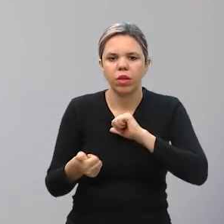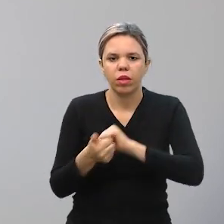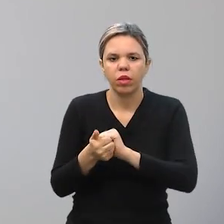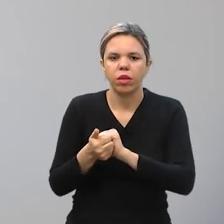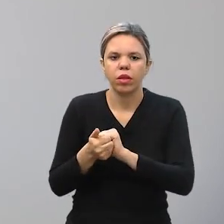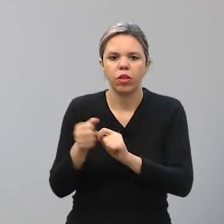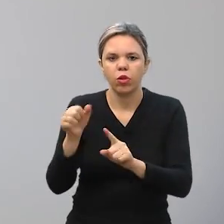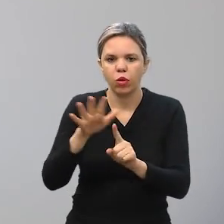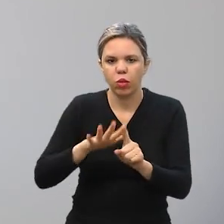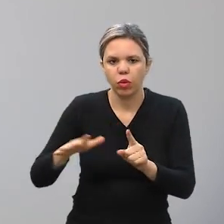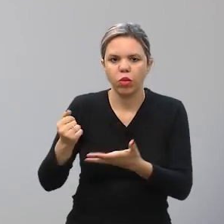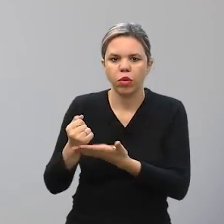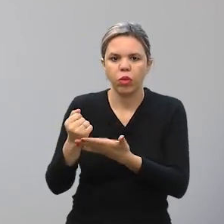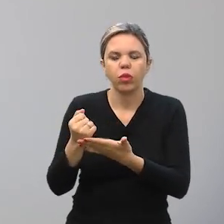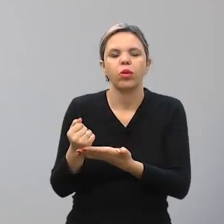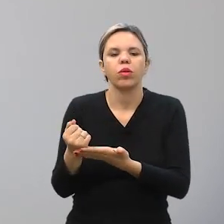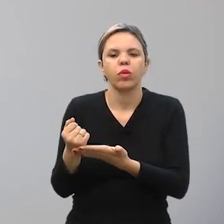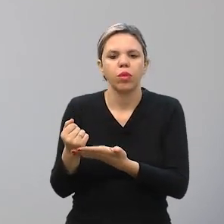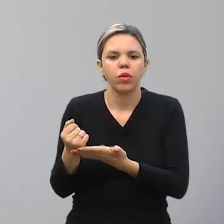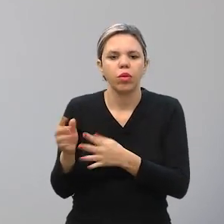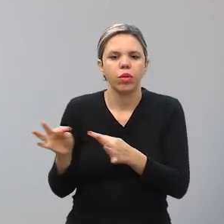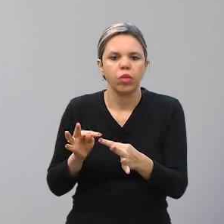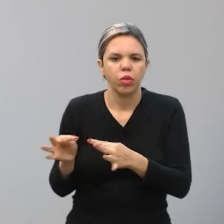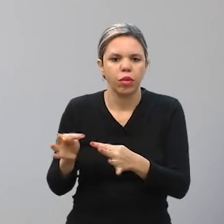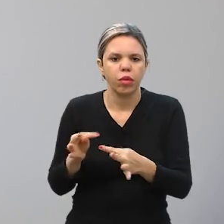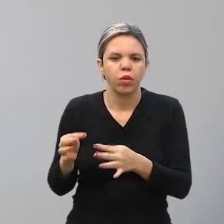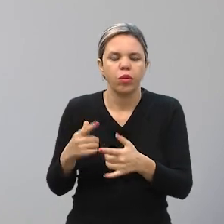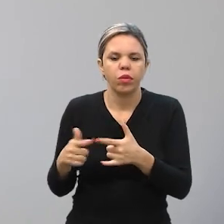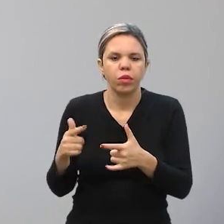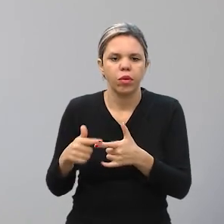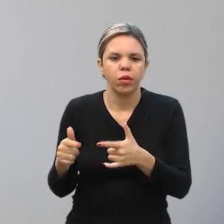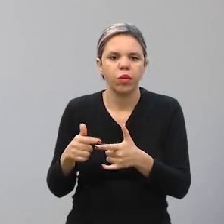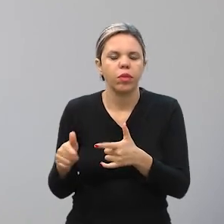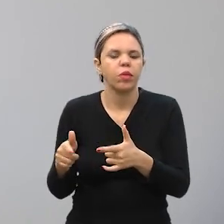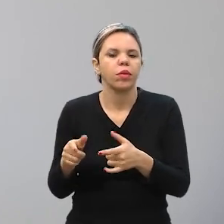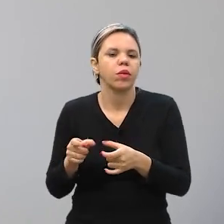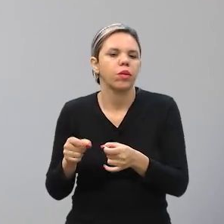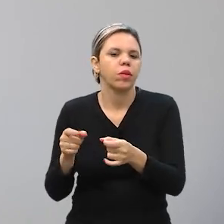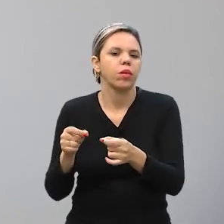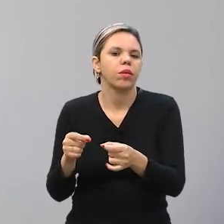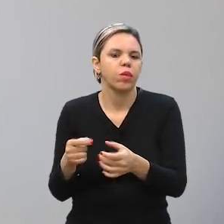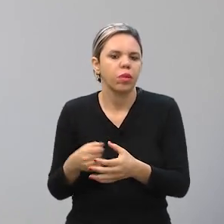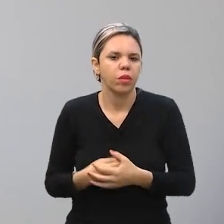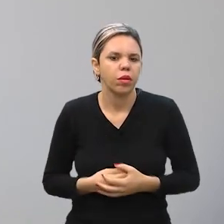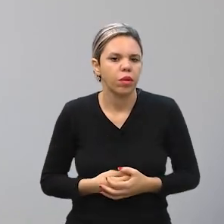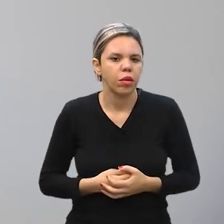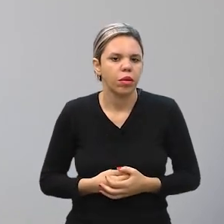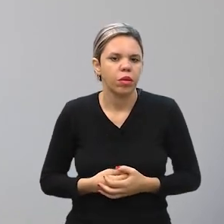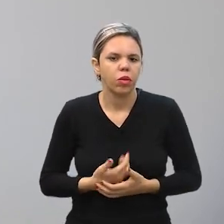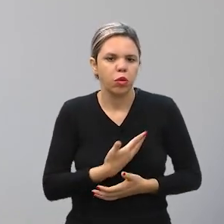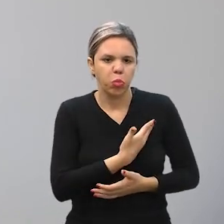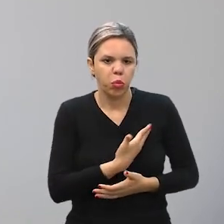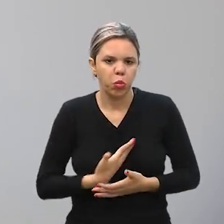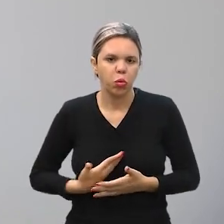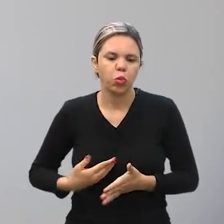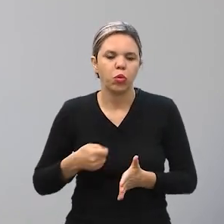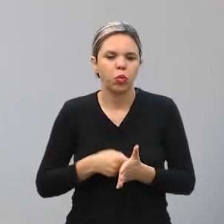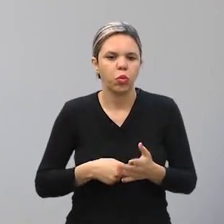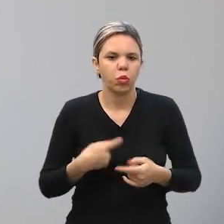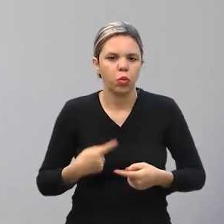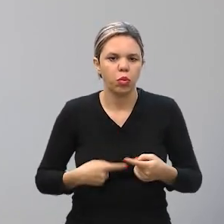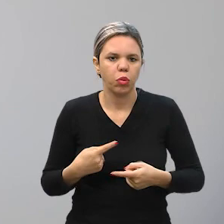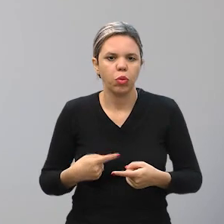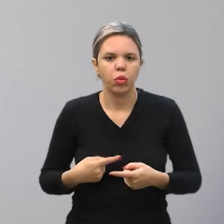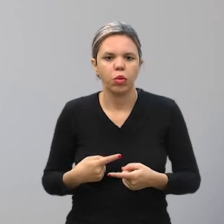envolver a sociedade no equacionamento dos problemas, de envolver o poder político, né, poder público